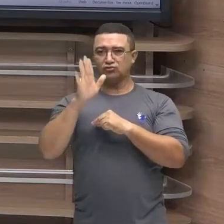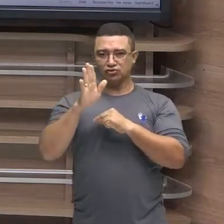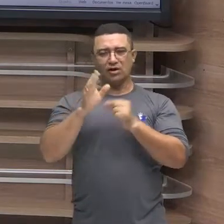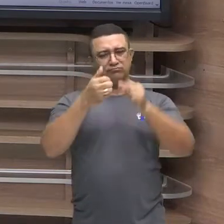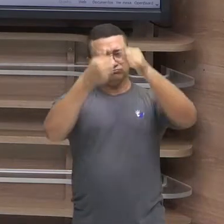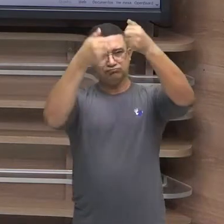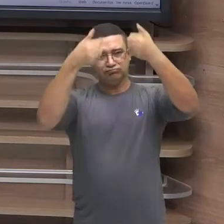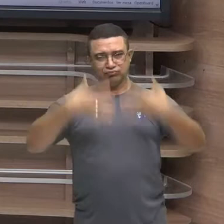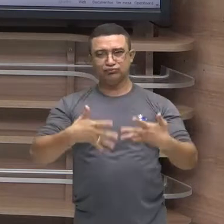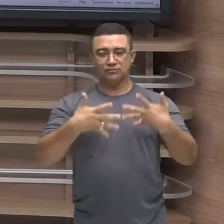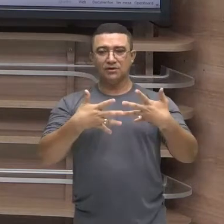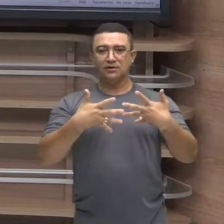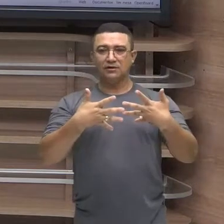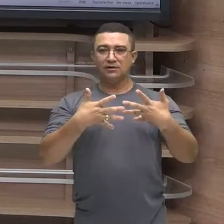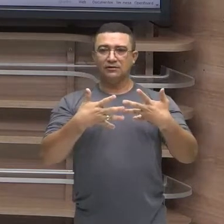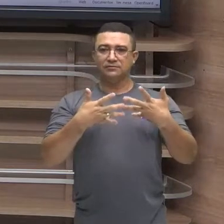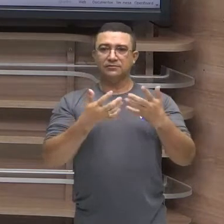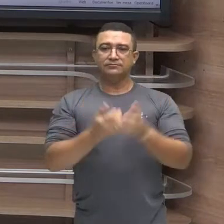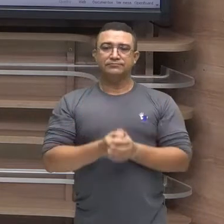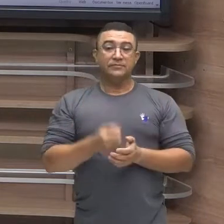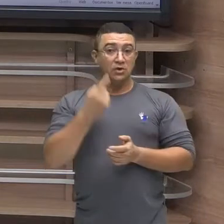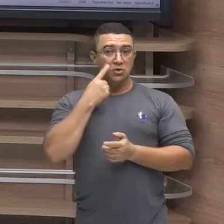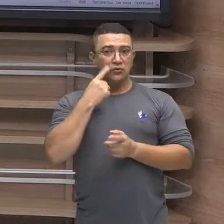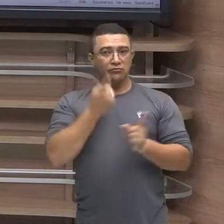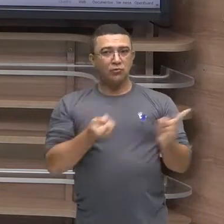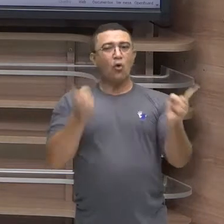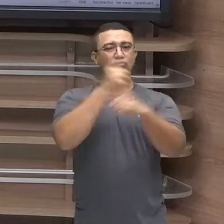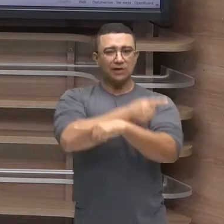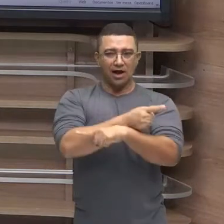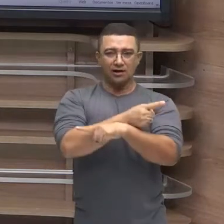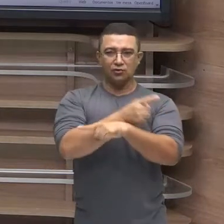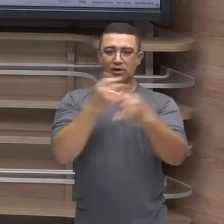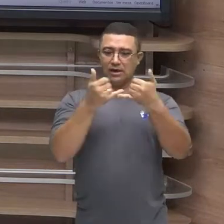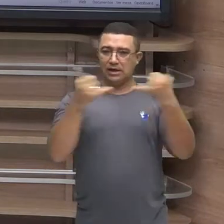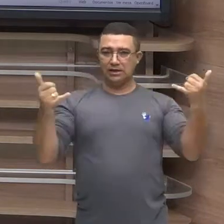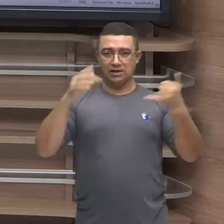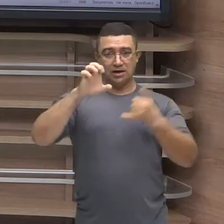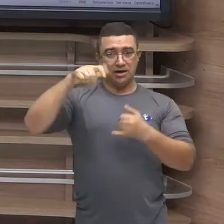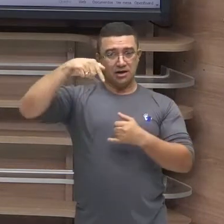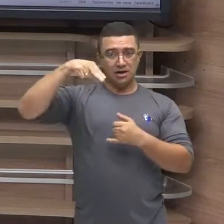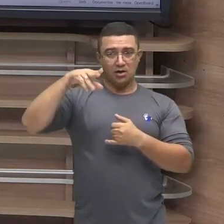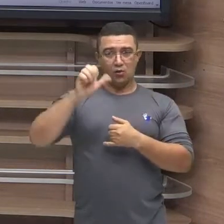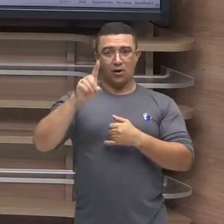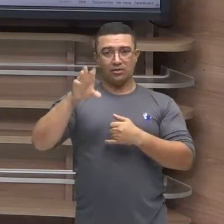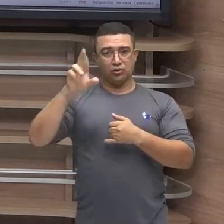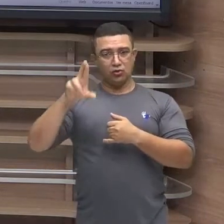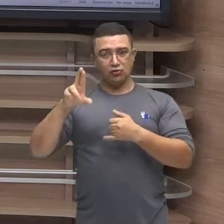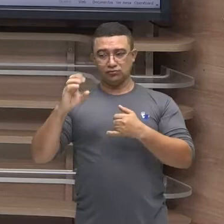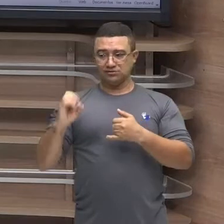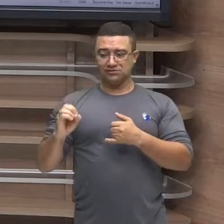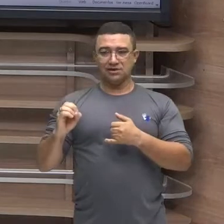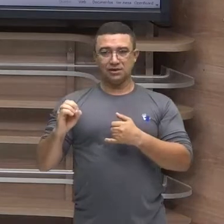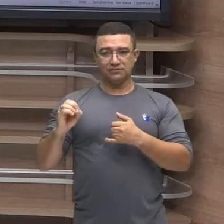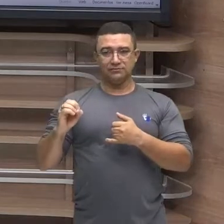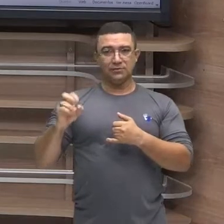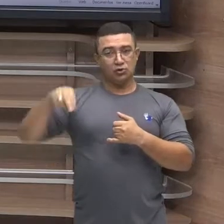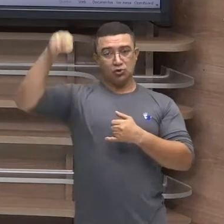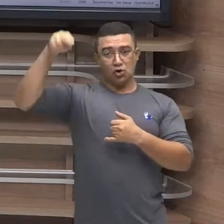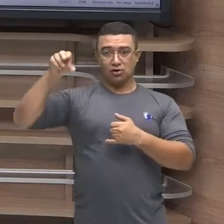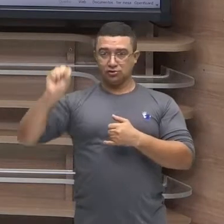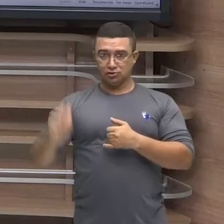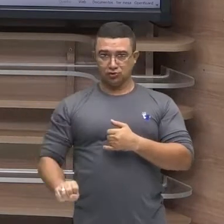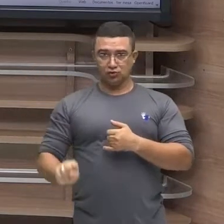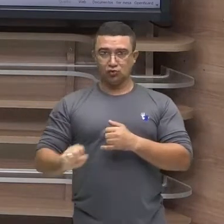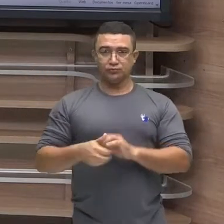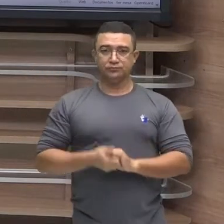bom? Ao contrário, ali que nós vimos da linha do Equador, que estava a 0 grau, com a definição do hemisfério norte e hemisfério sul,